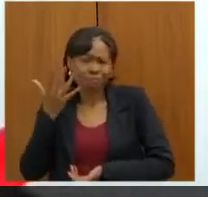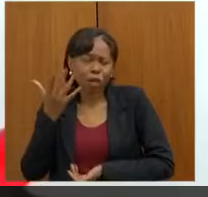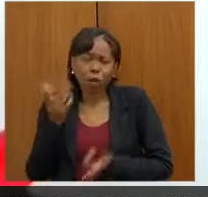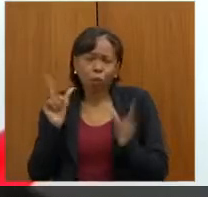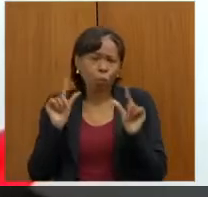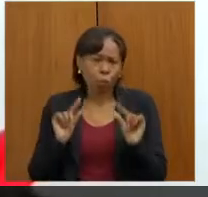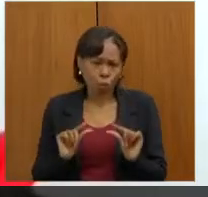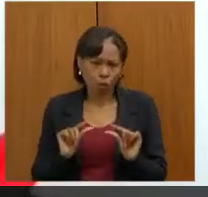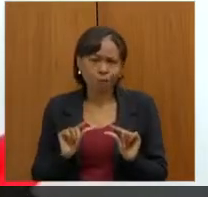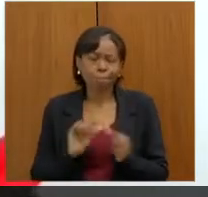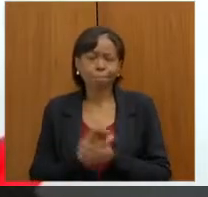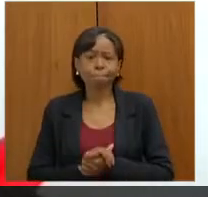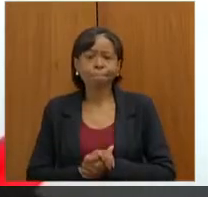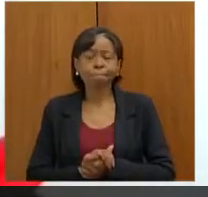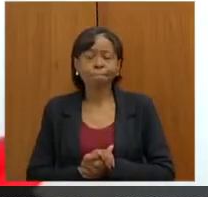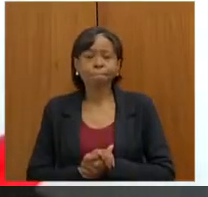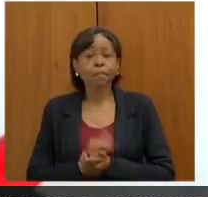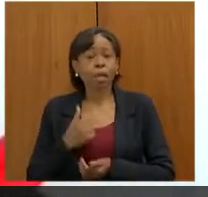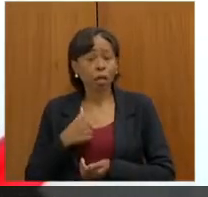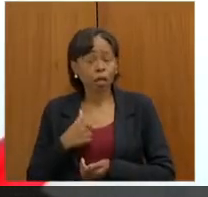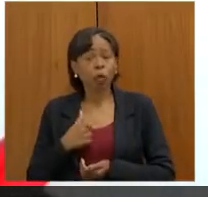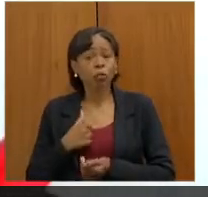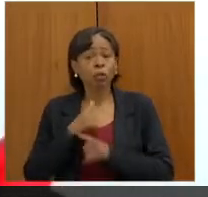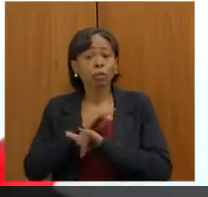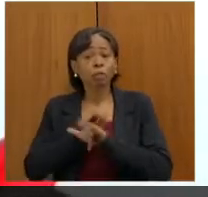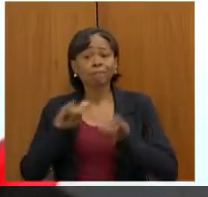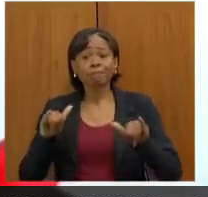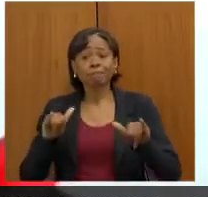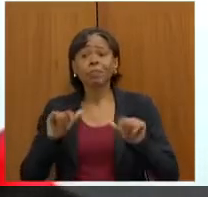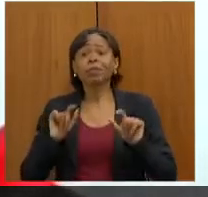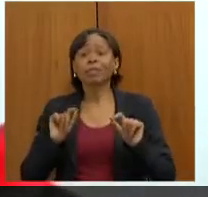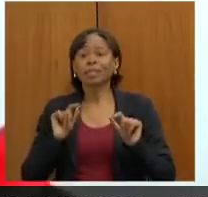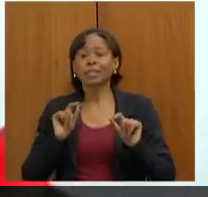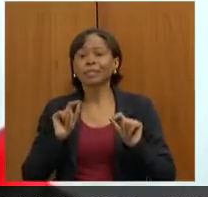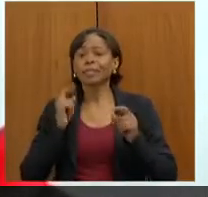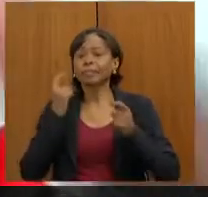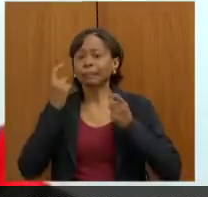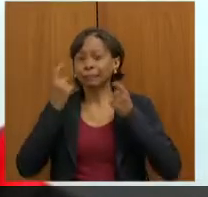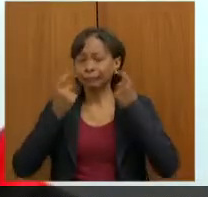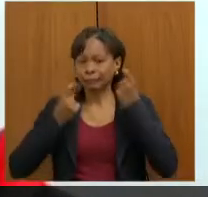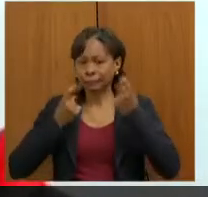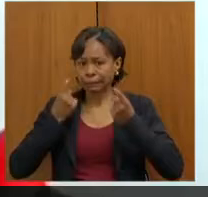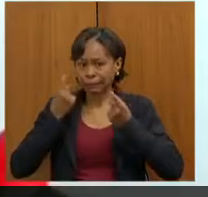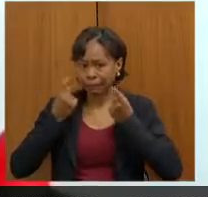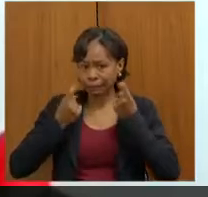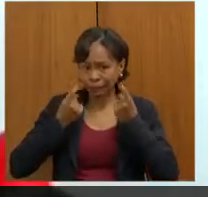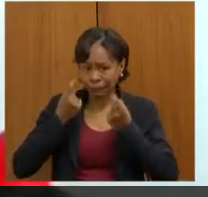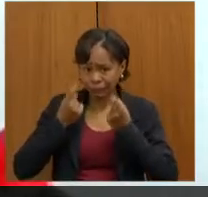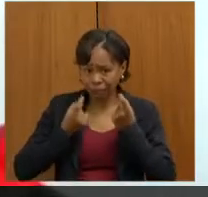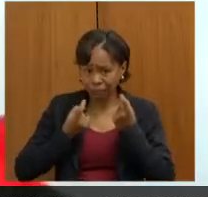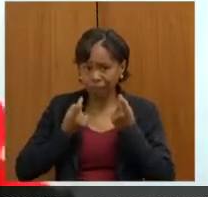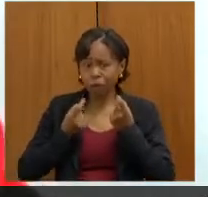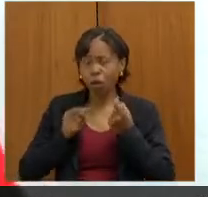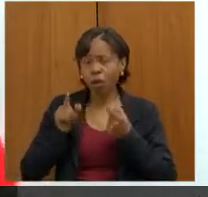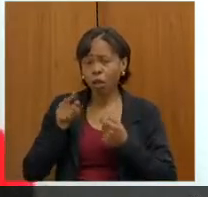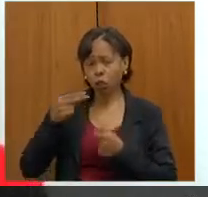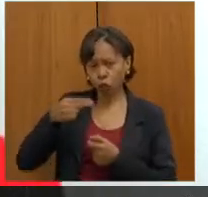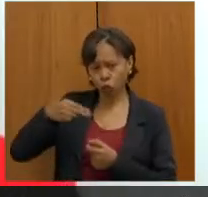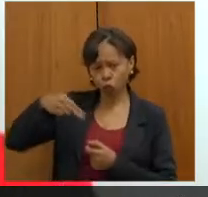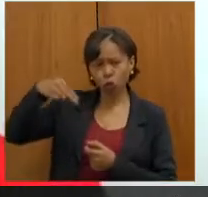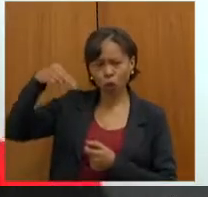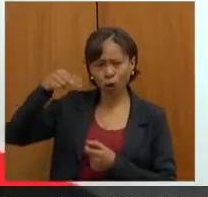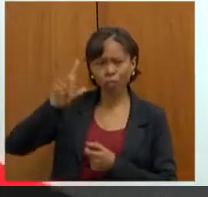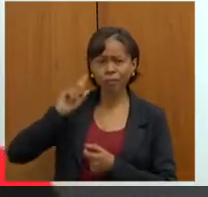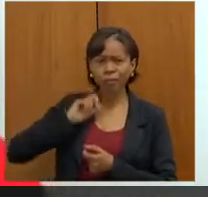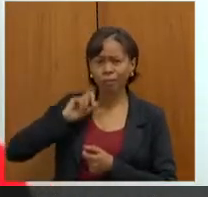não eu tenho compartilhado aqui também a minha preocupação né com esse crescimento na região do norte de Minas aqui